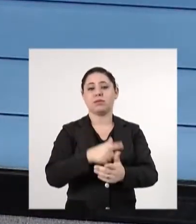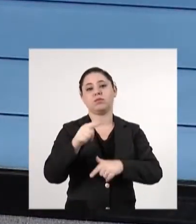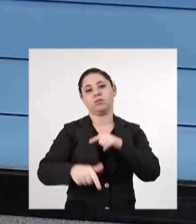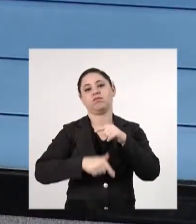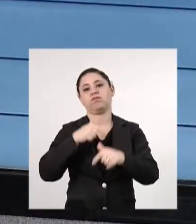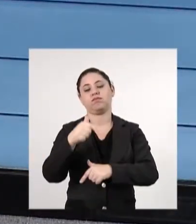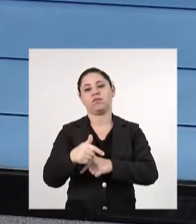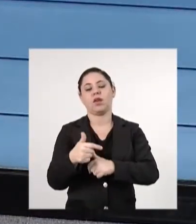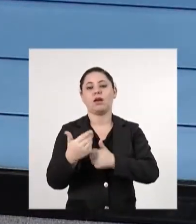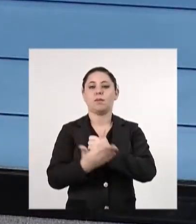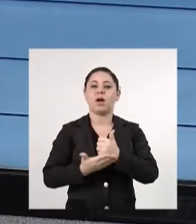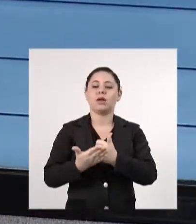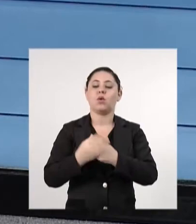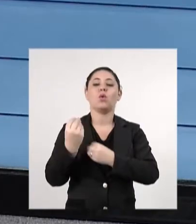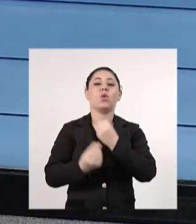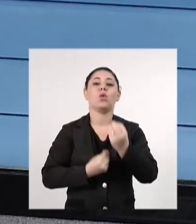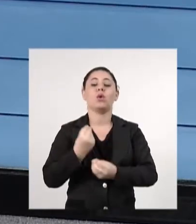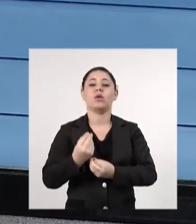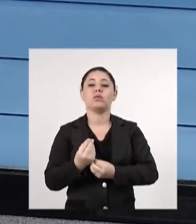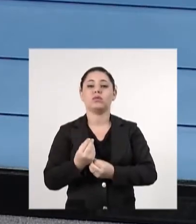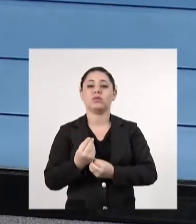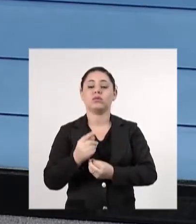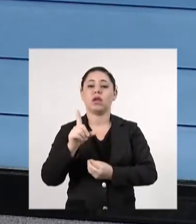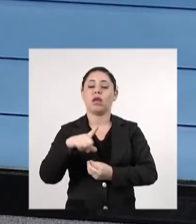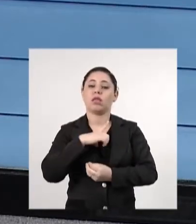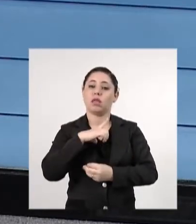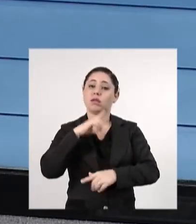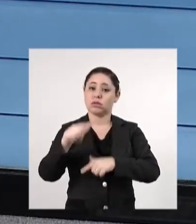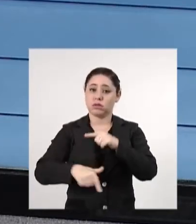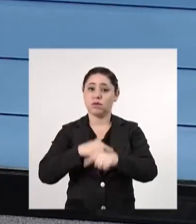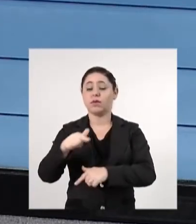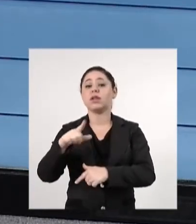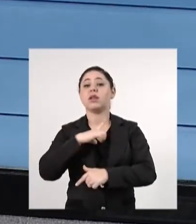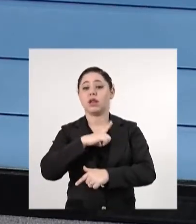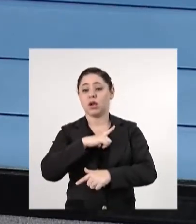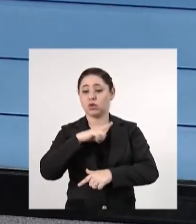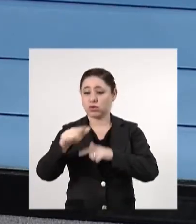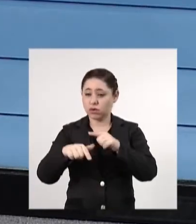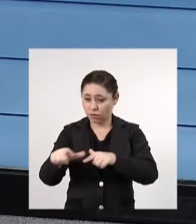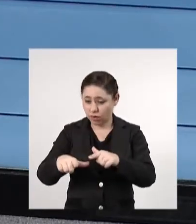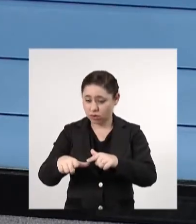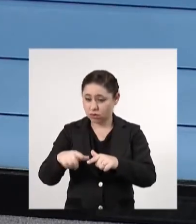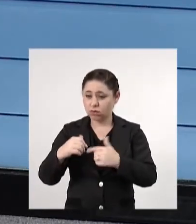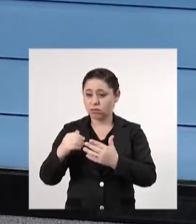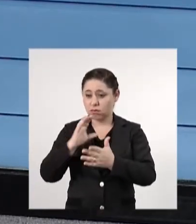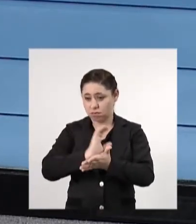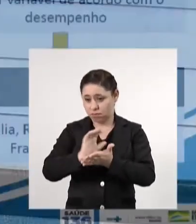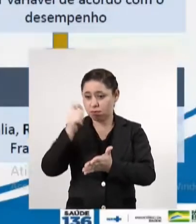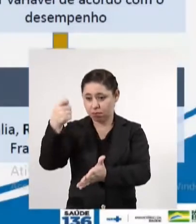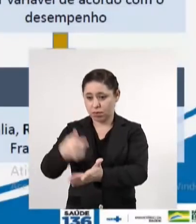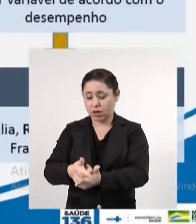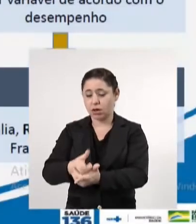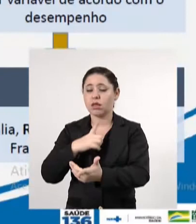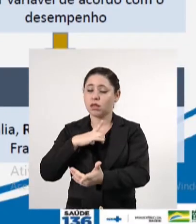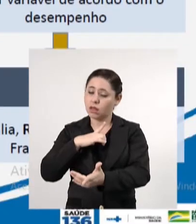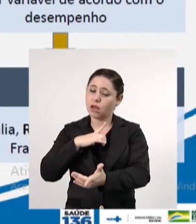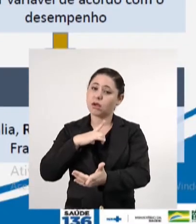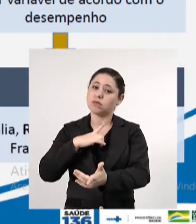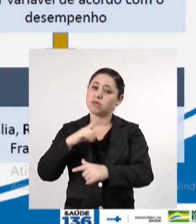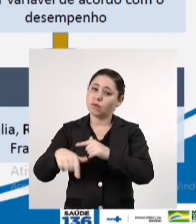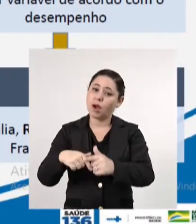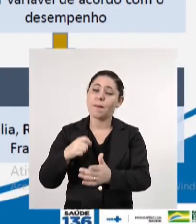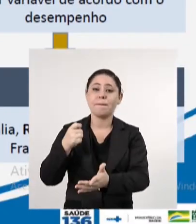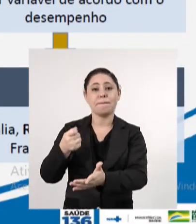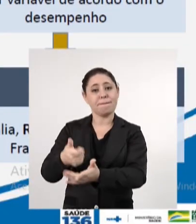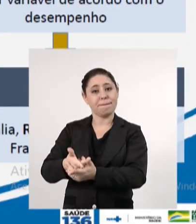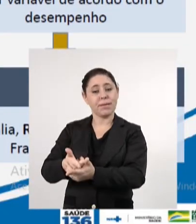serviço, baseado na implantação de serviços. Eu tenho o serviço, eu recebo pelo serviço. Eu tenho a produção, eu recebo pela